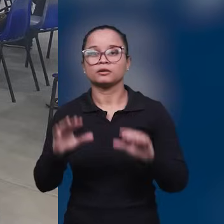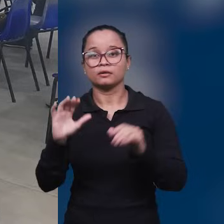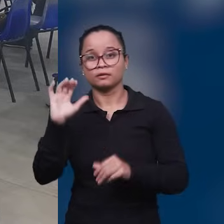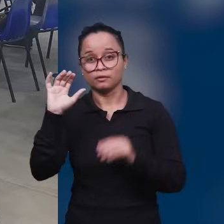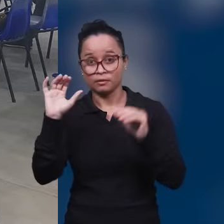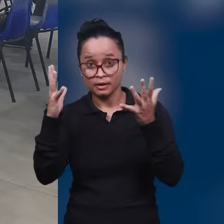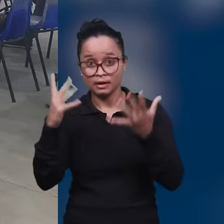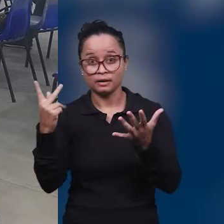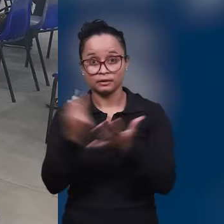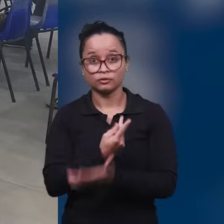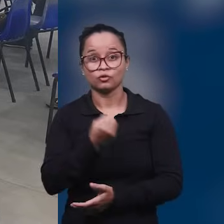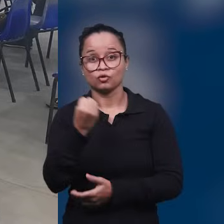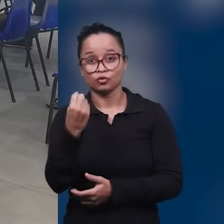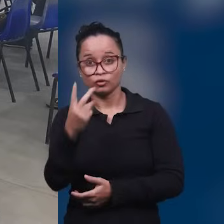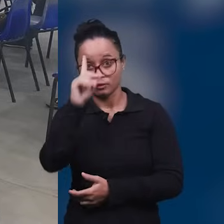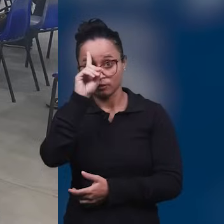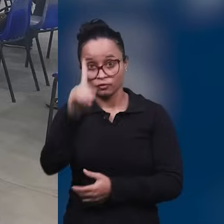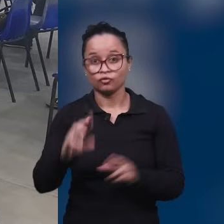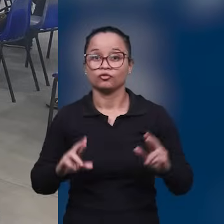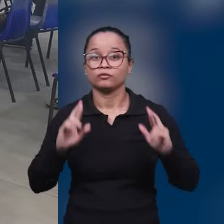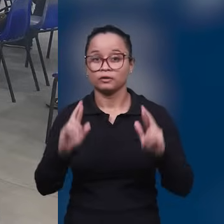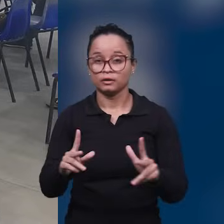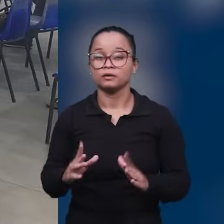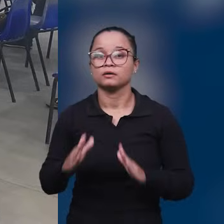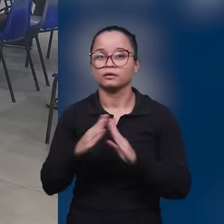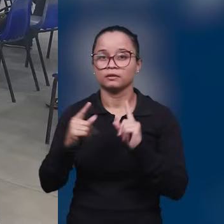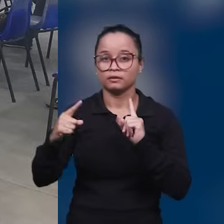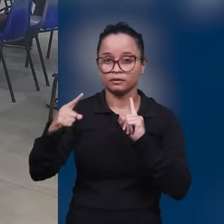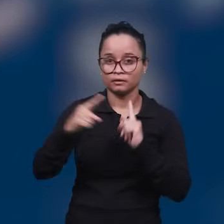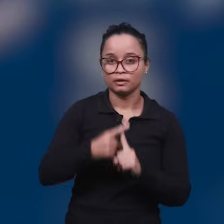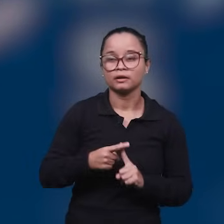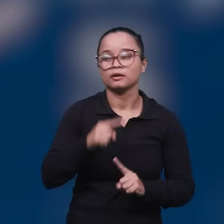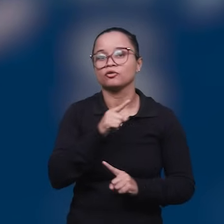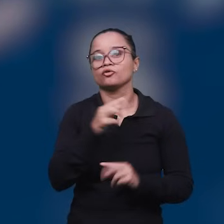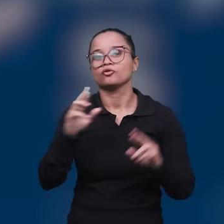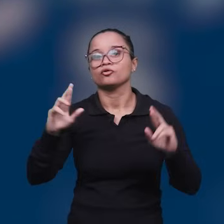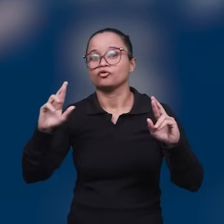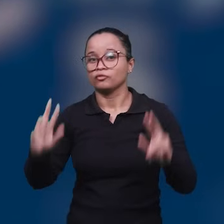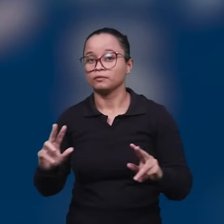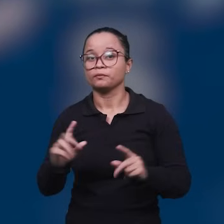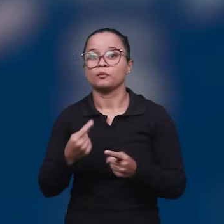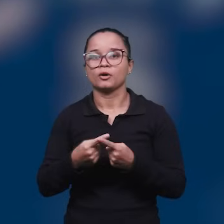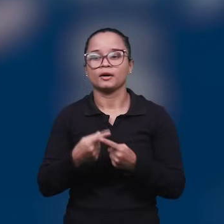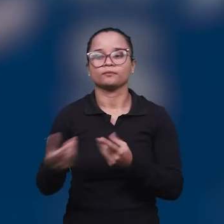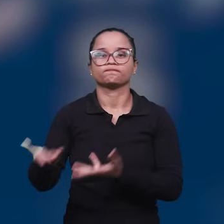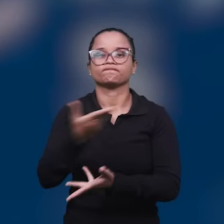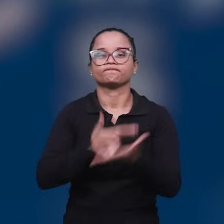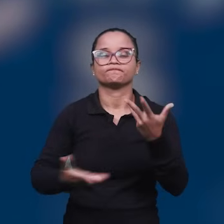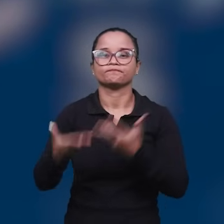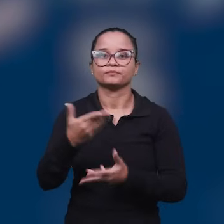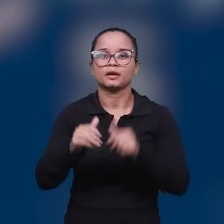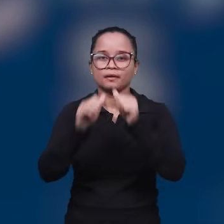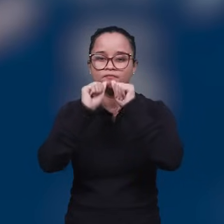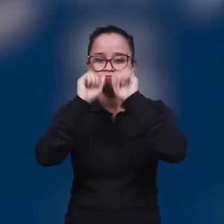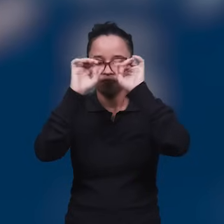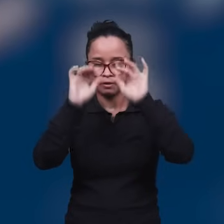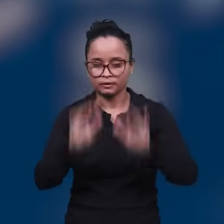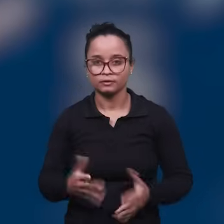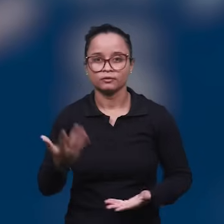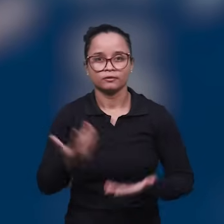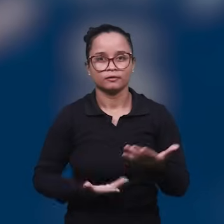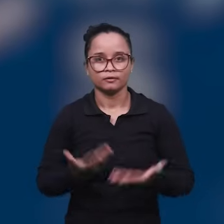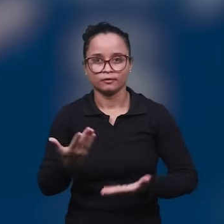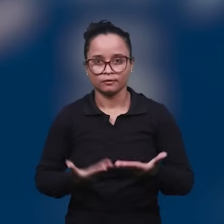instrumentistas do Manaim de Campina Grande. Olha só que bênção! A tão esperada promoção de classes ocorreu lá